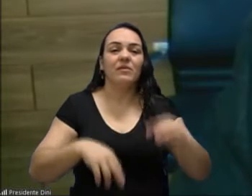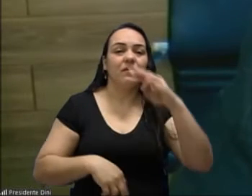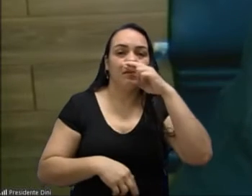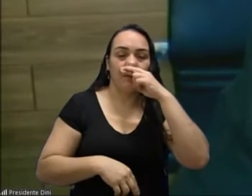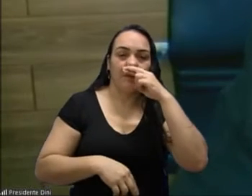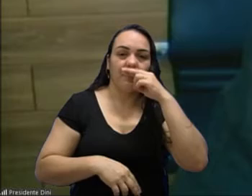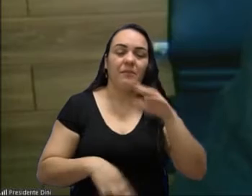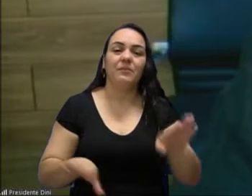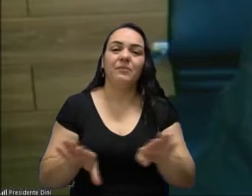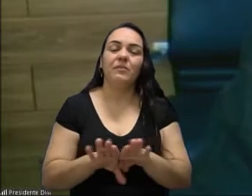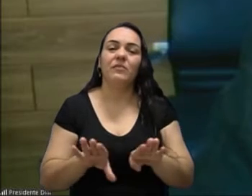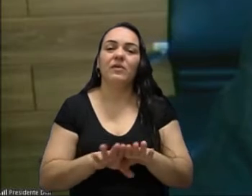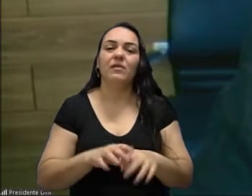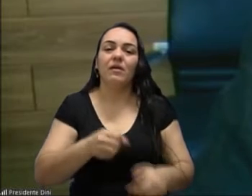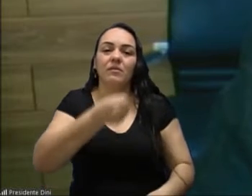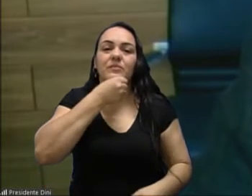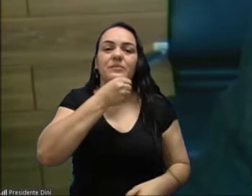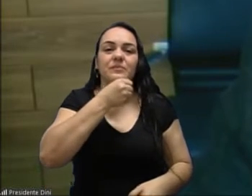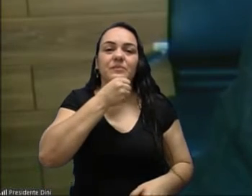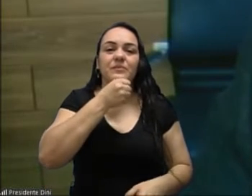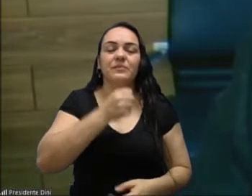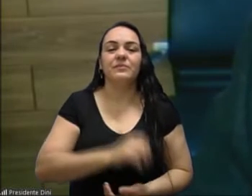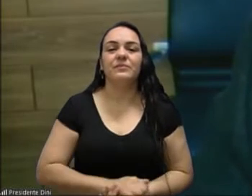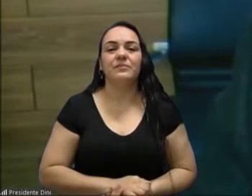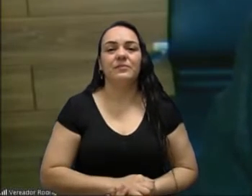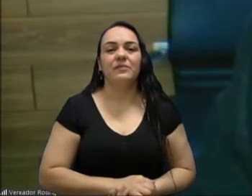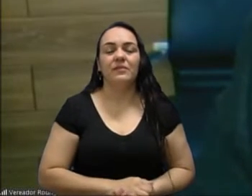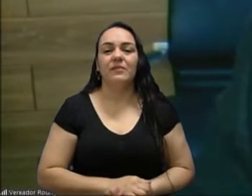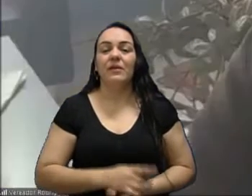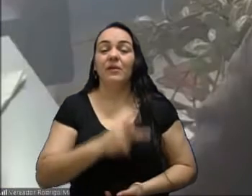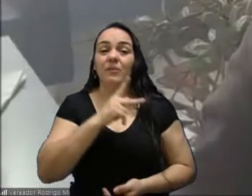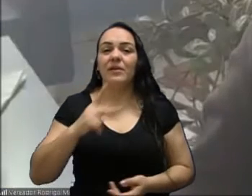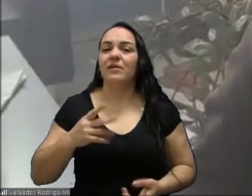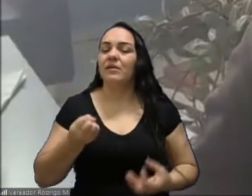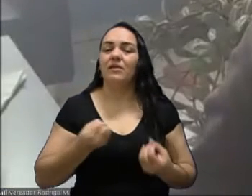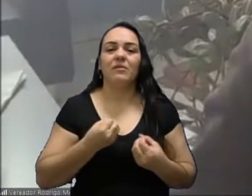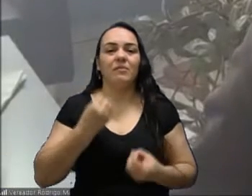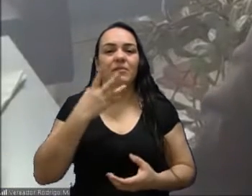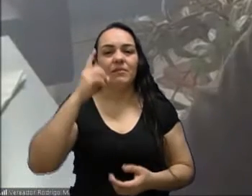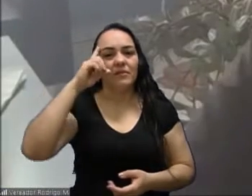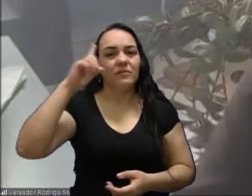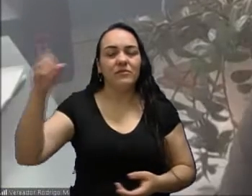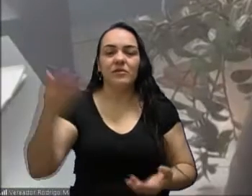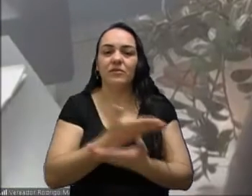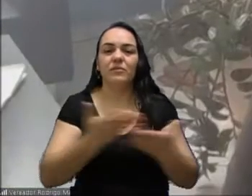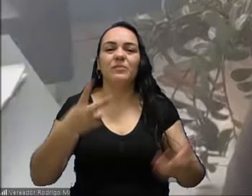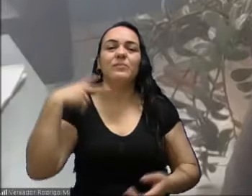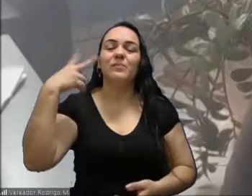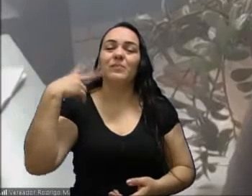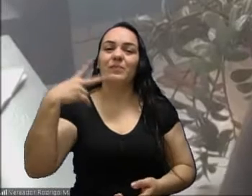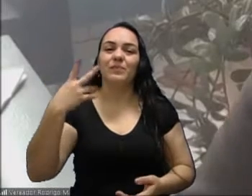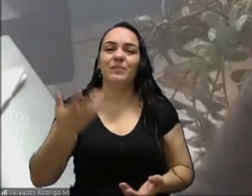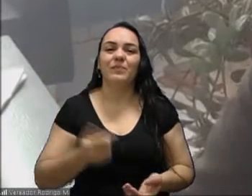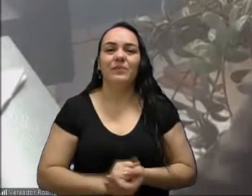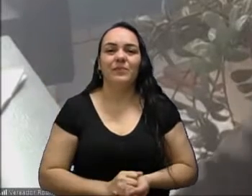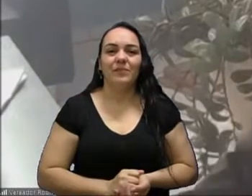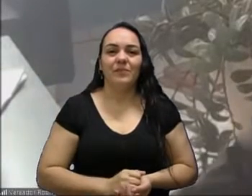Só ativar o seu microfone aí. Presidente, muito obrigado, bom dia a todos os colegas vereadores.